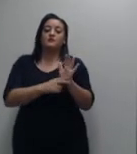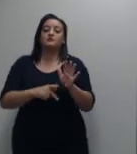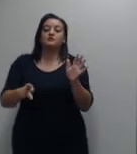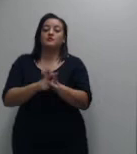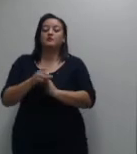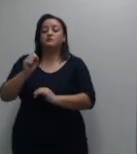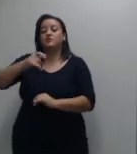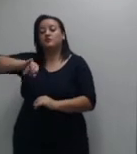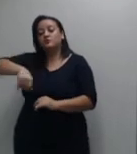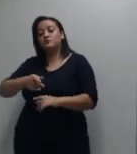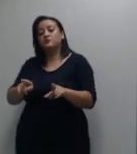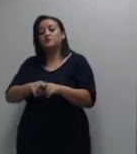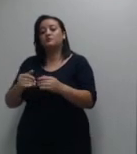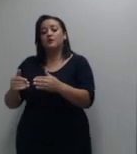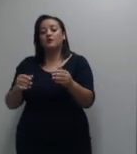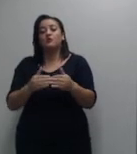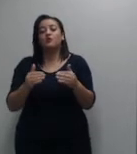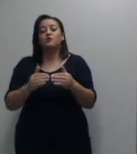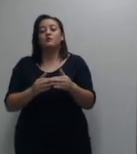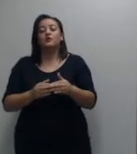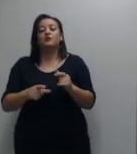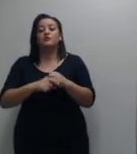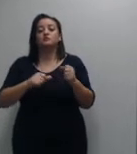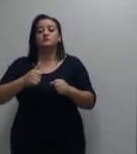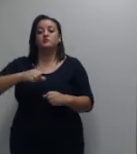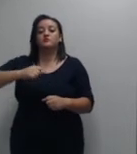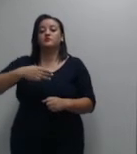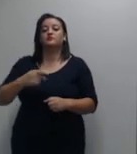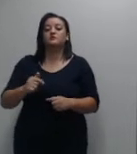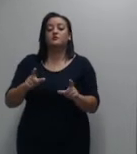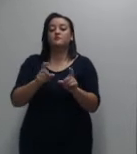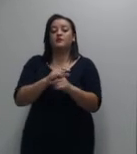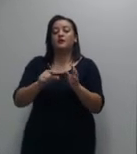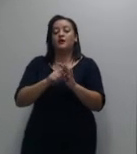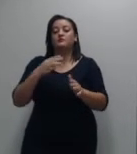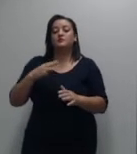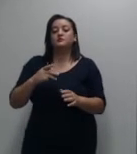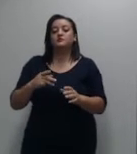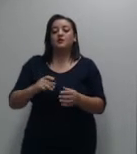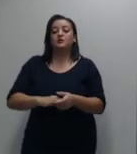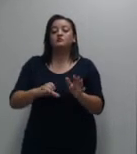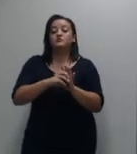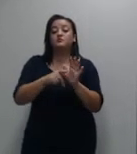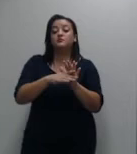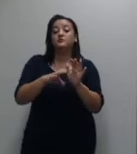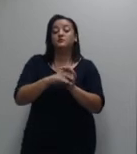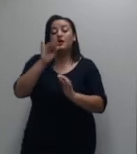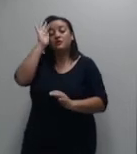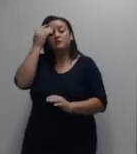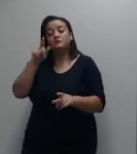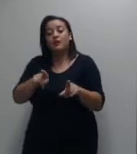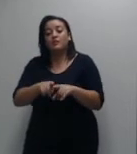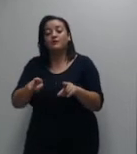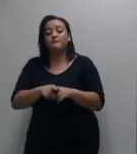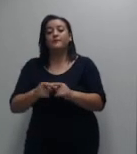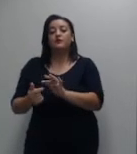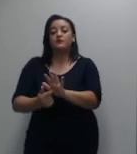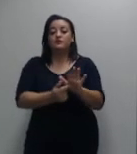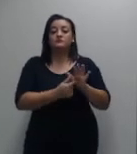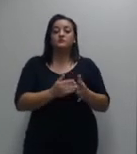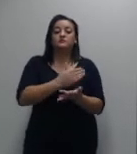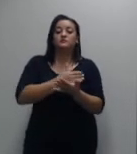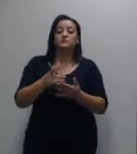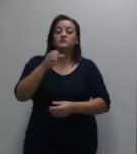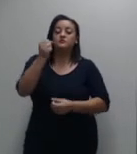combinado com artigo 937 para ser cheiro do quarto processo civil conforme entendimento sufragado início